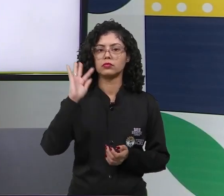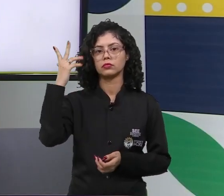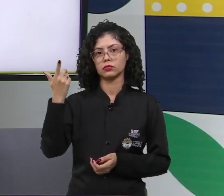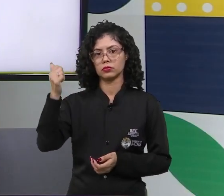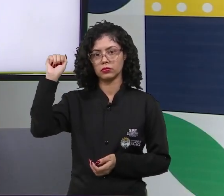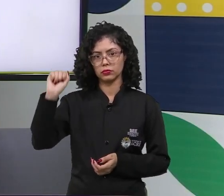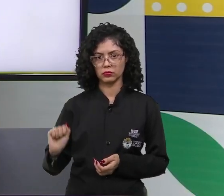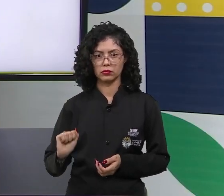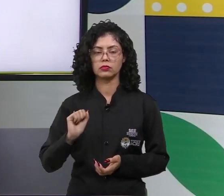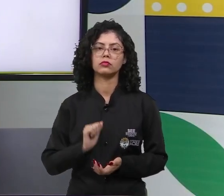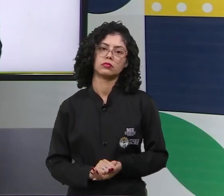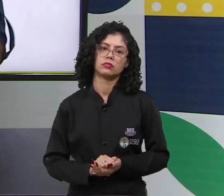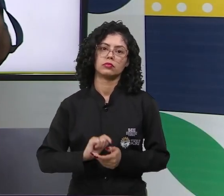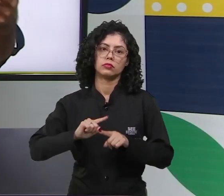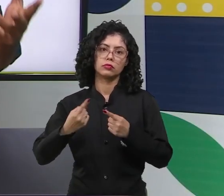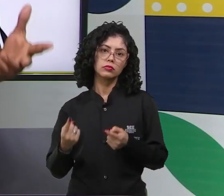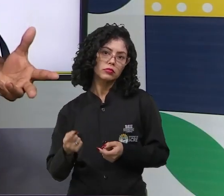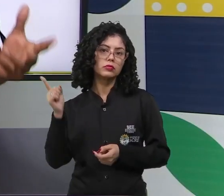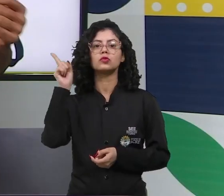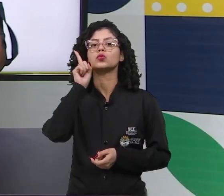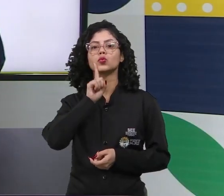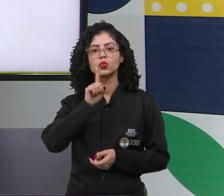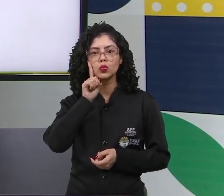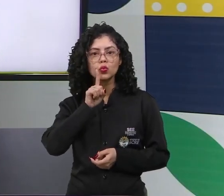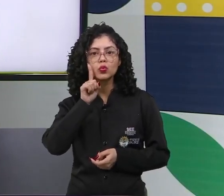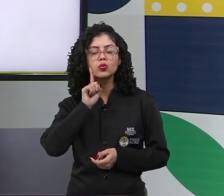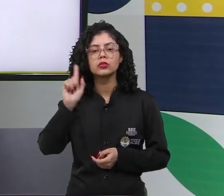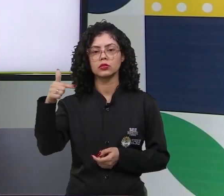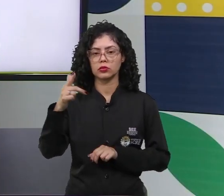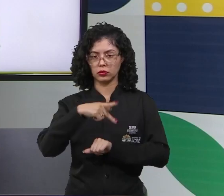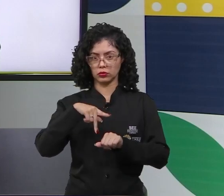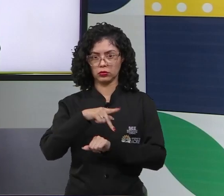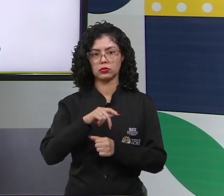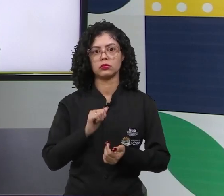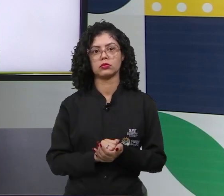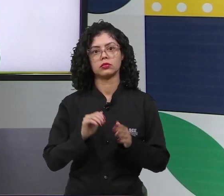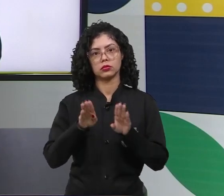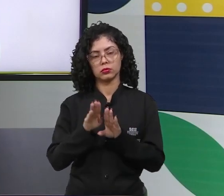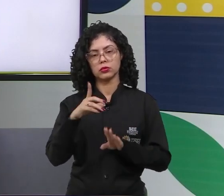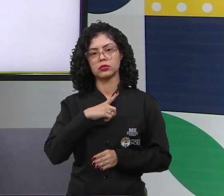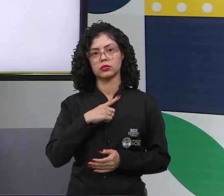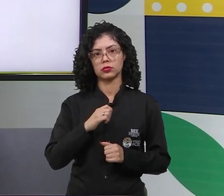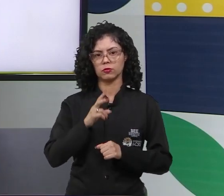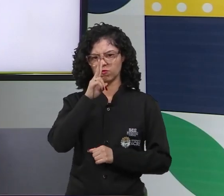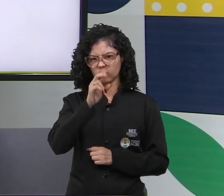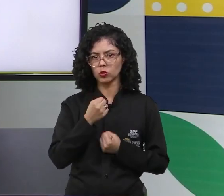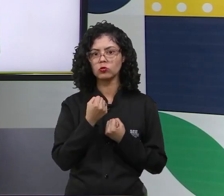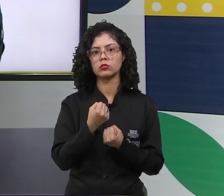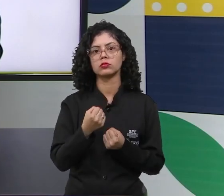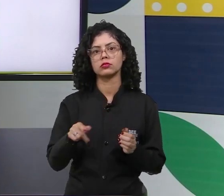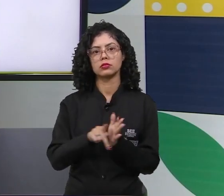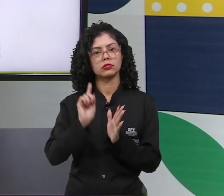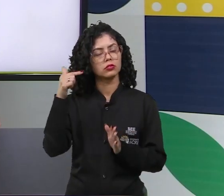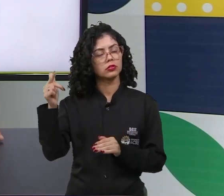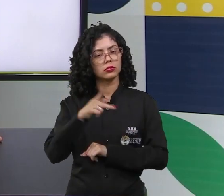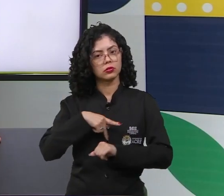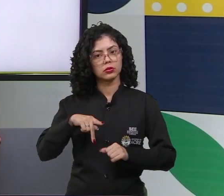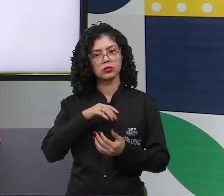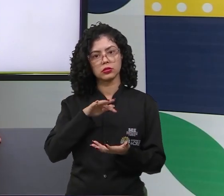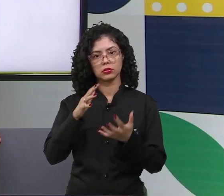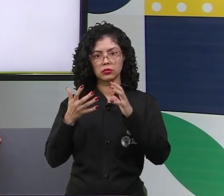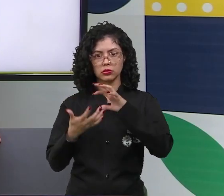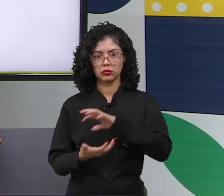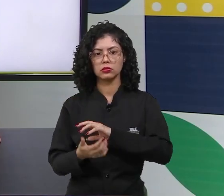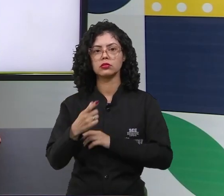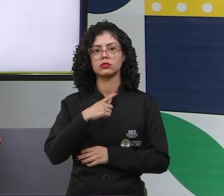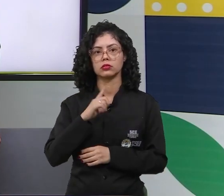África do Sul. Os Estados Unidos é outro país que teve isso muito forte. Em outros países no mundo